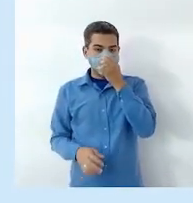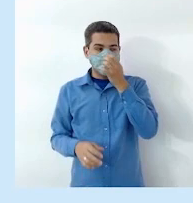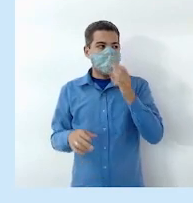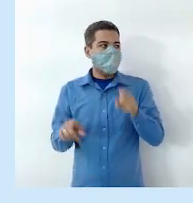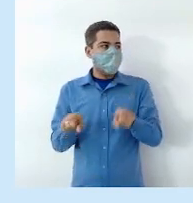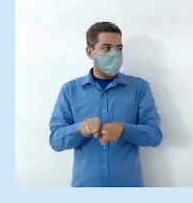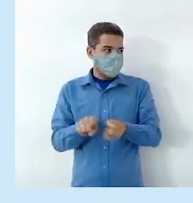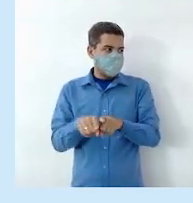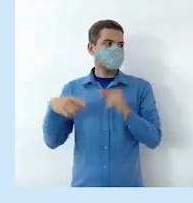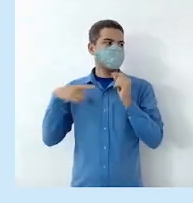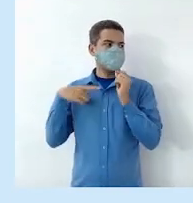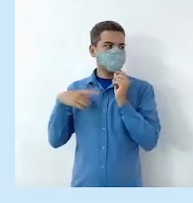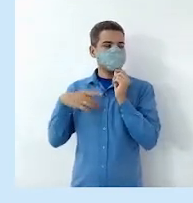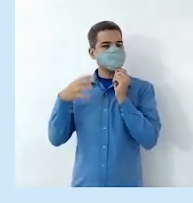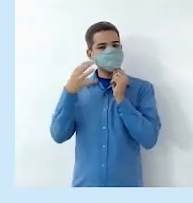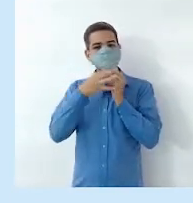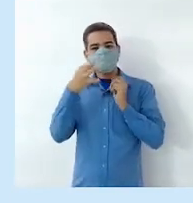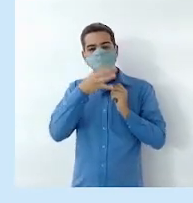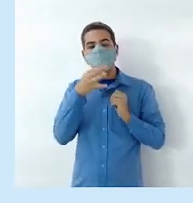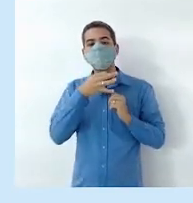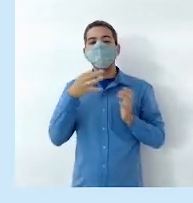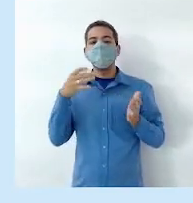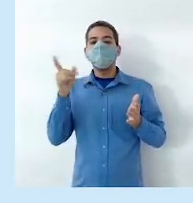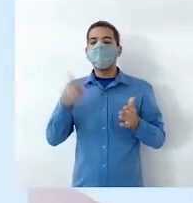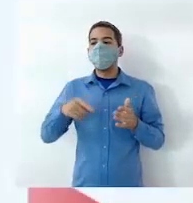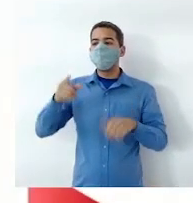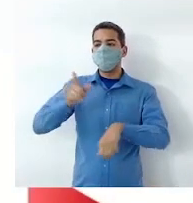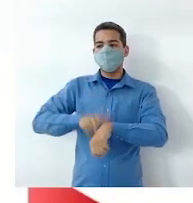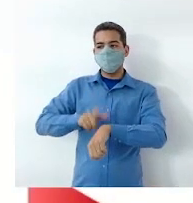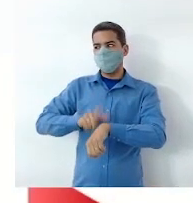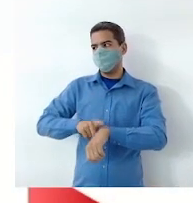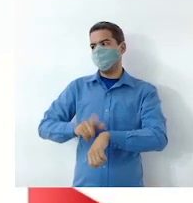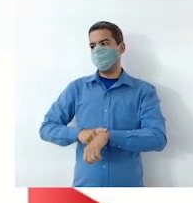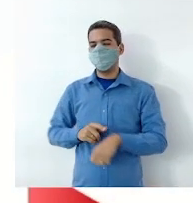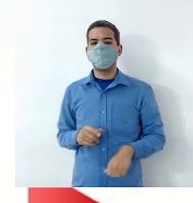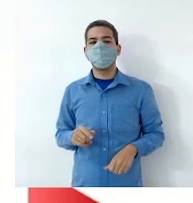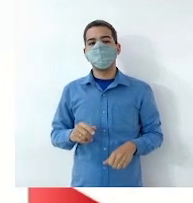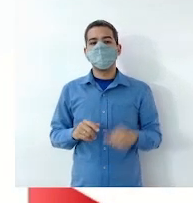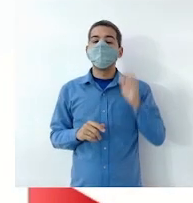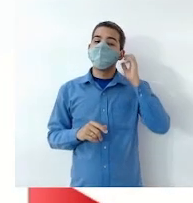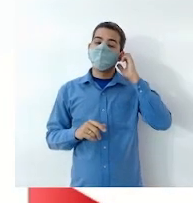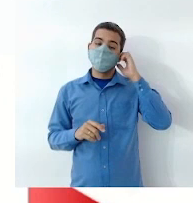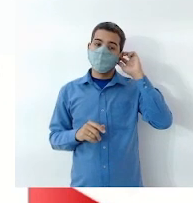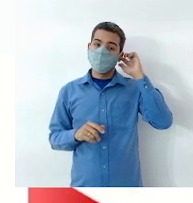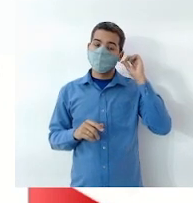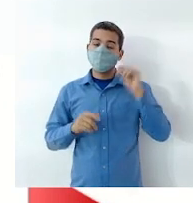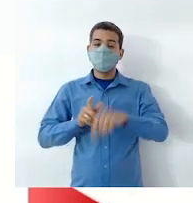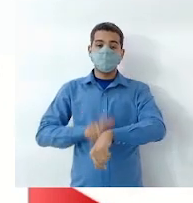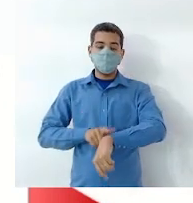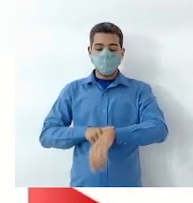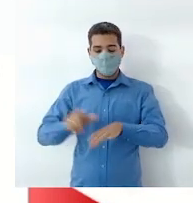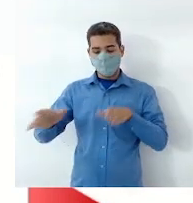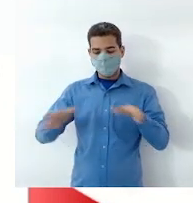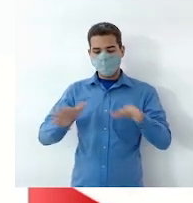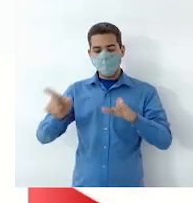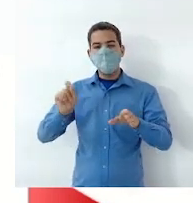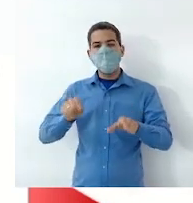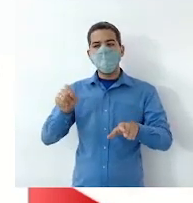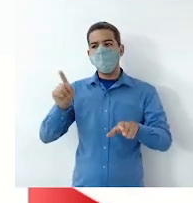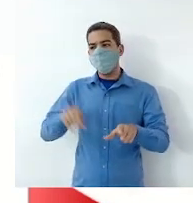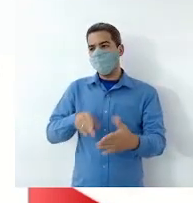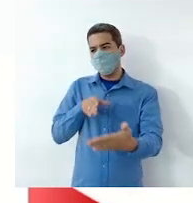tem como elemento da narrativa de extrema importância o tempo. E esse tempo ele está relacionado com a